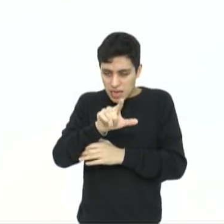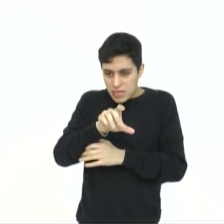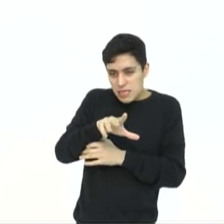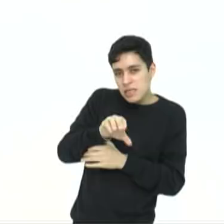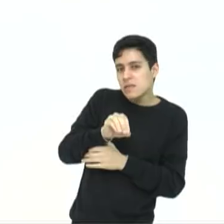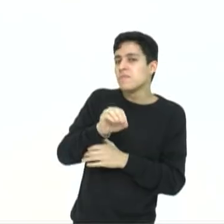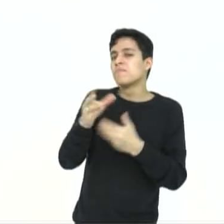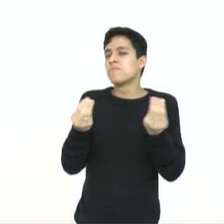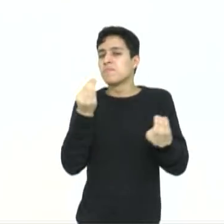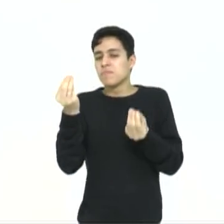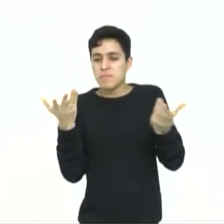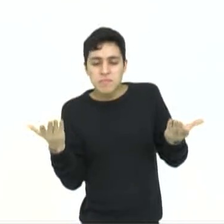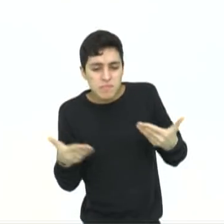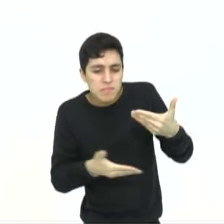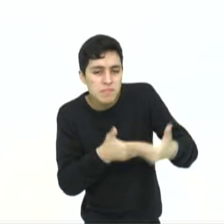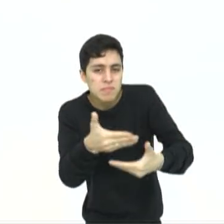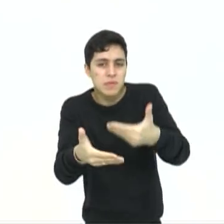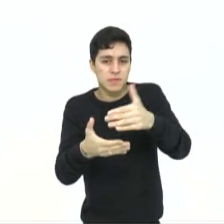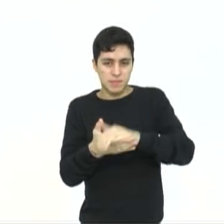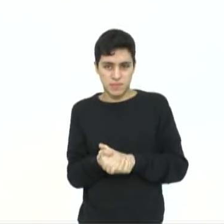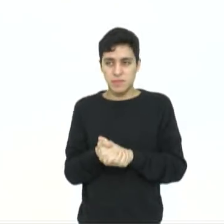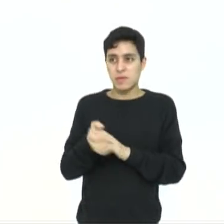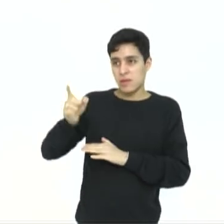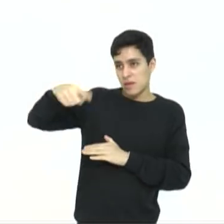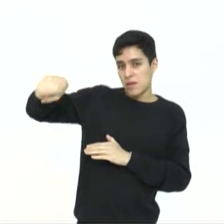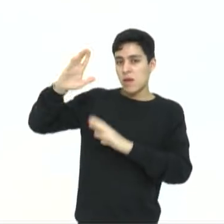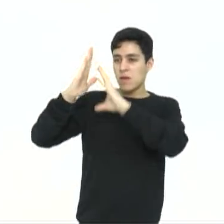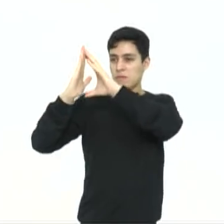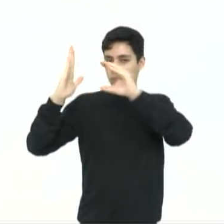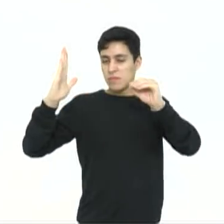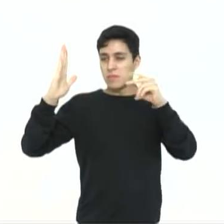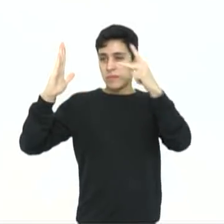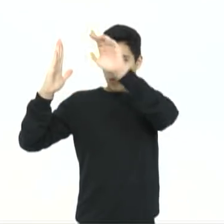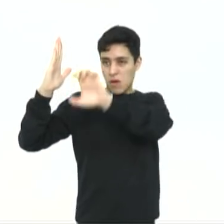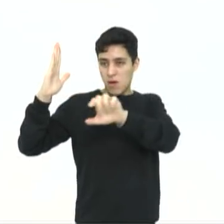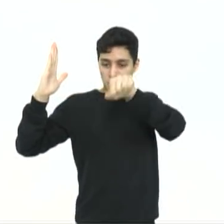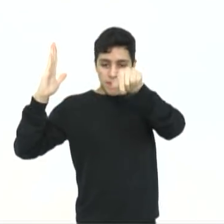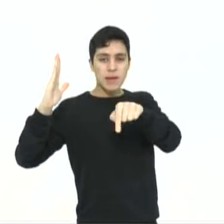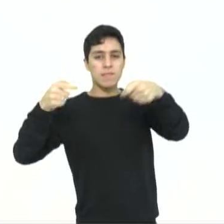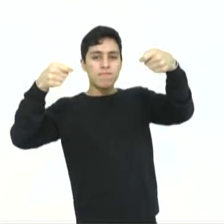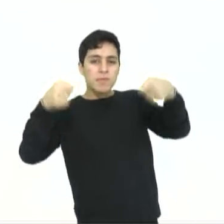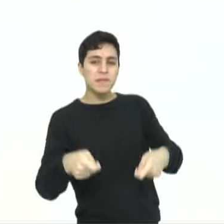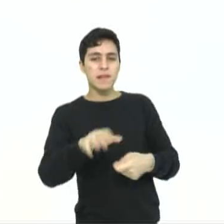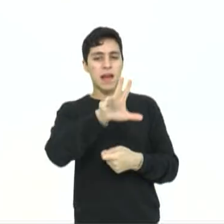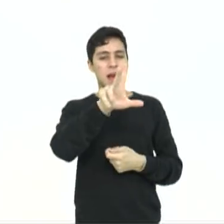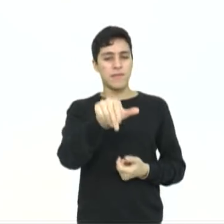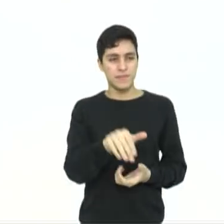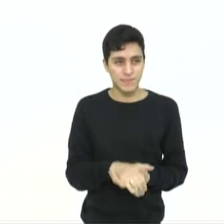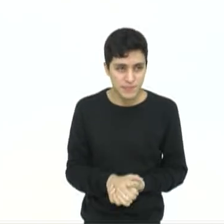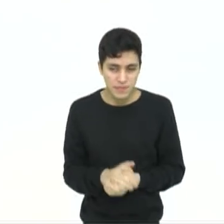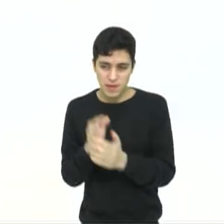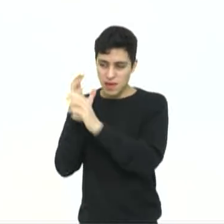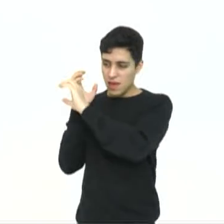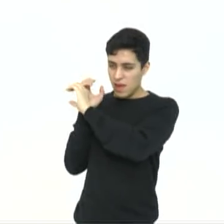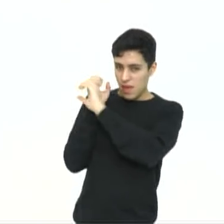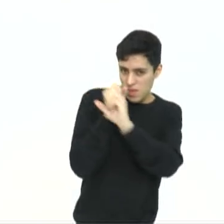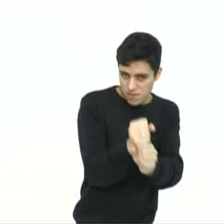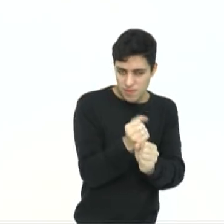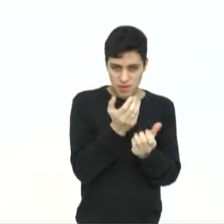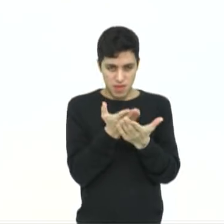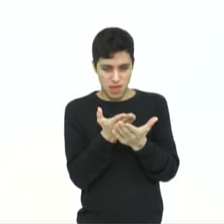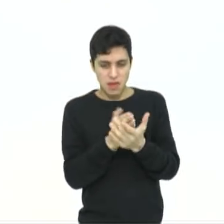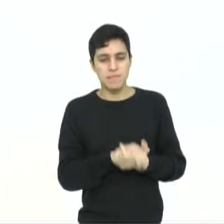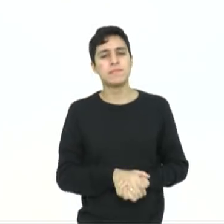e a missão civilizatória branca na África. Retomando a aula passada, vocês viram essa questão,